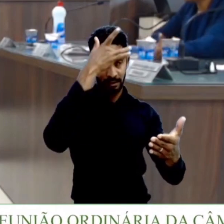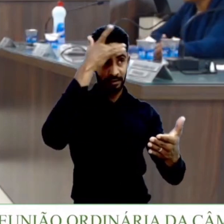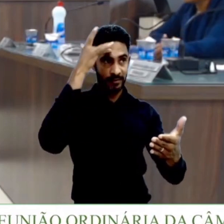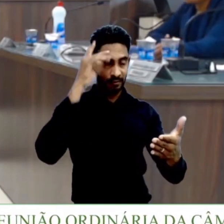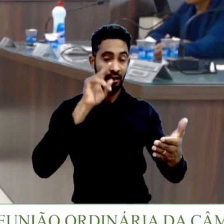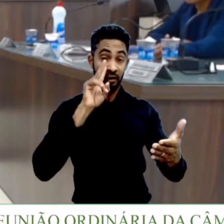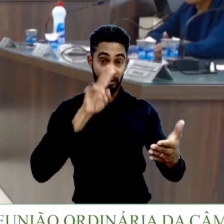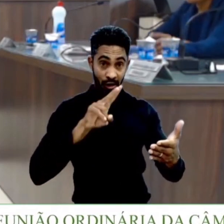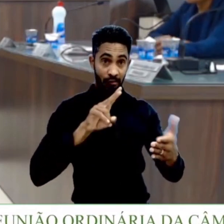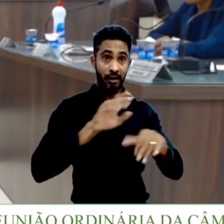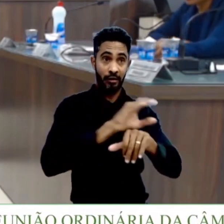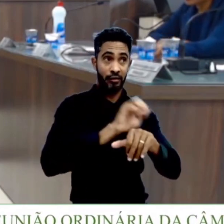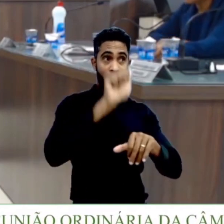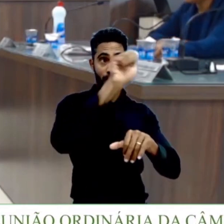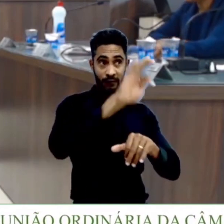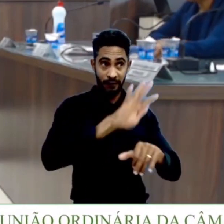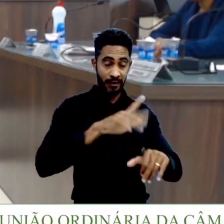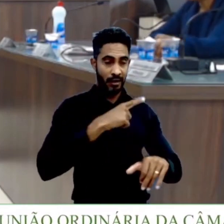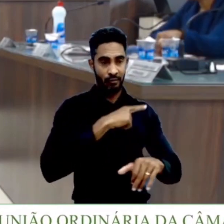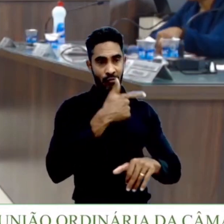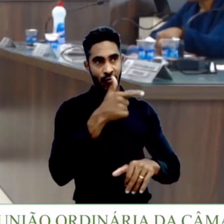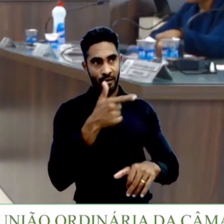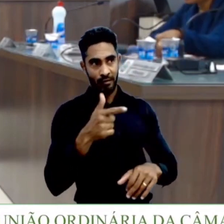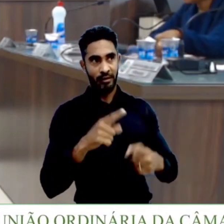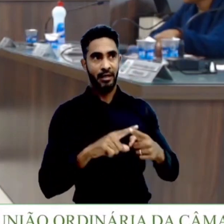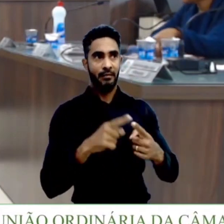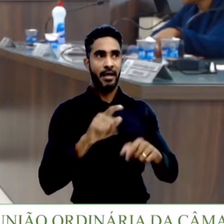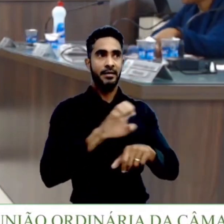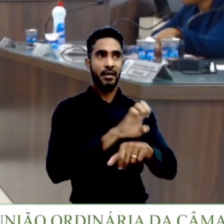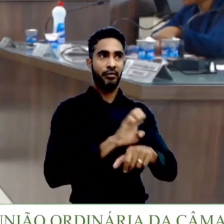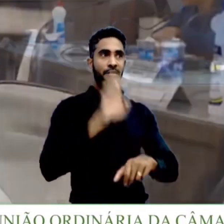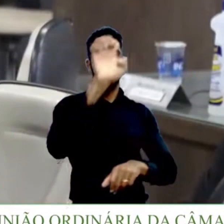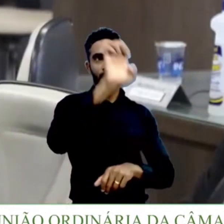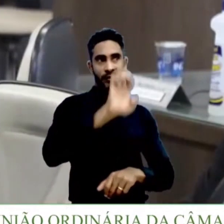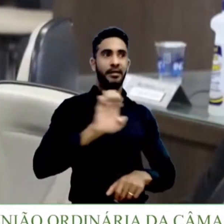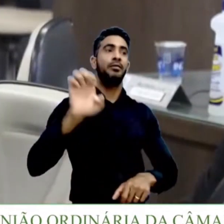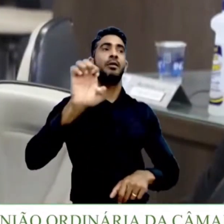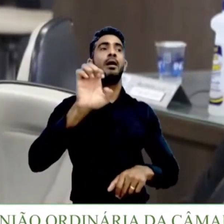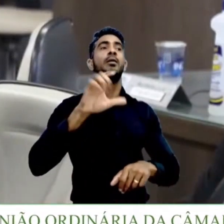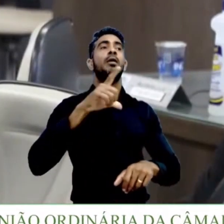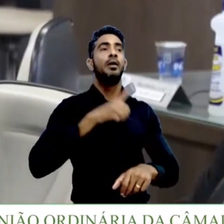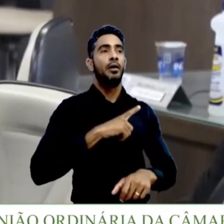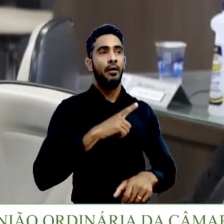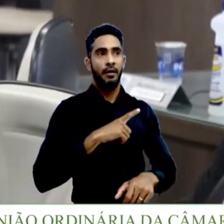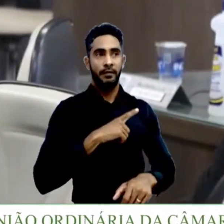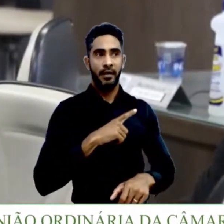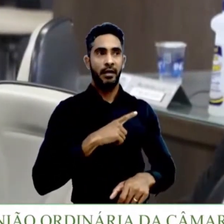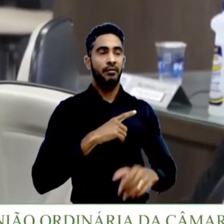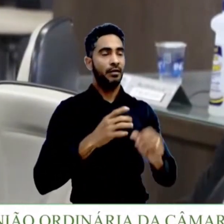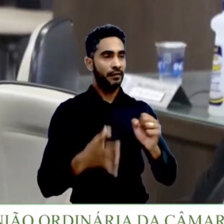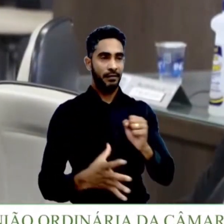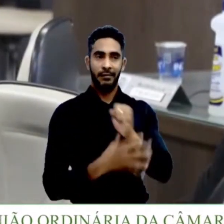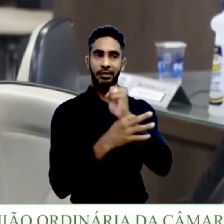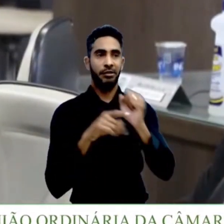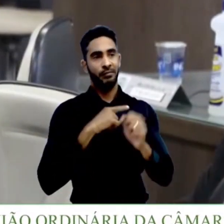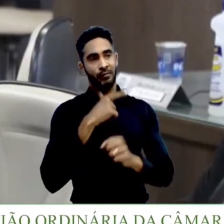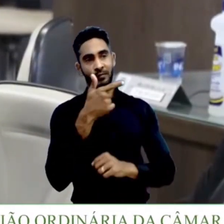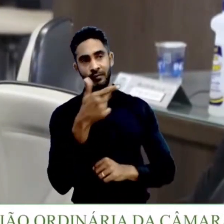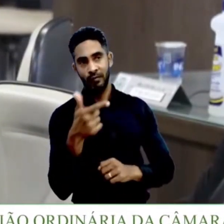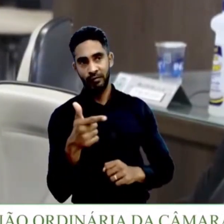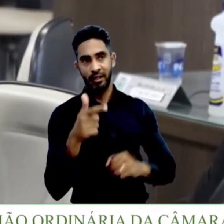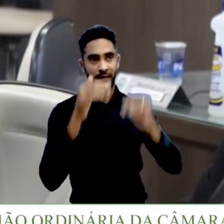na Constituição Federal, não reza, mas a Constituição Estadual reza. E ele nunca foi garantido, nunca